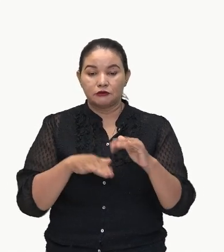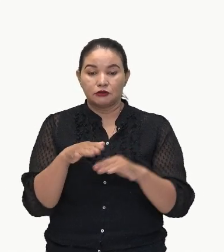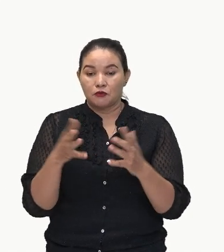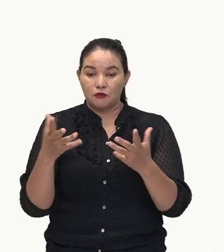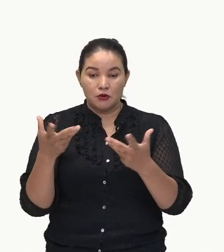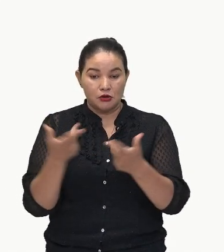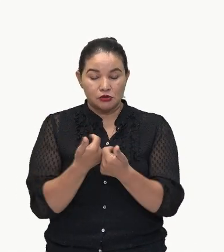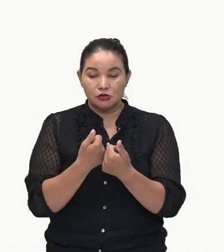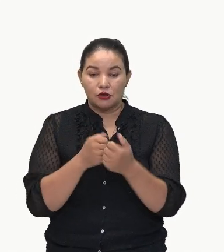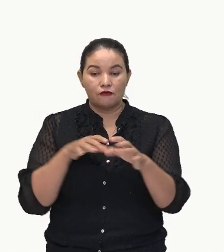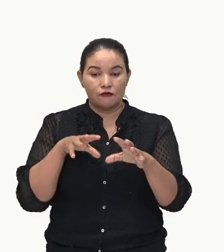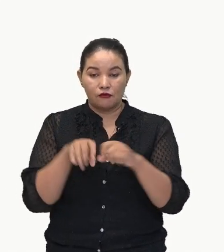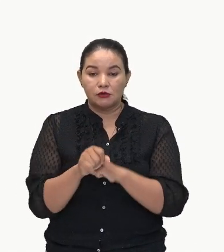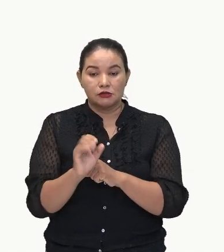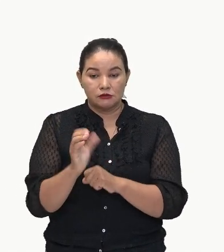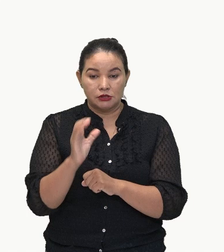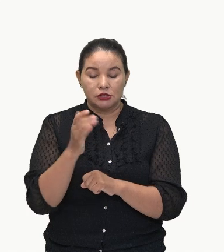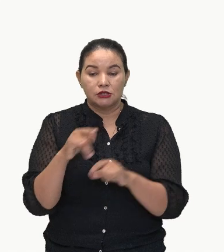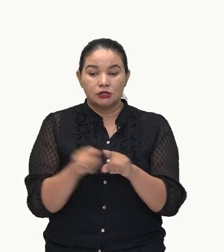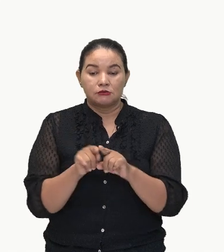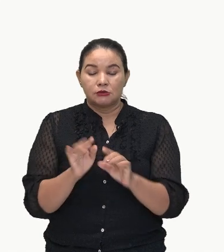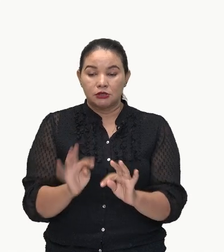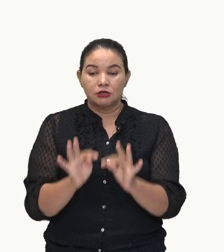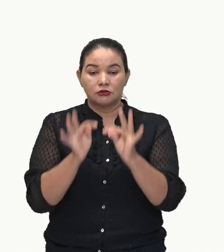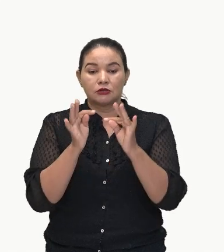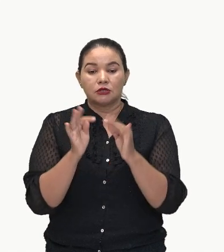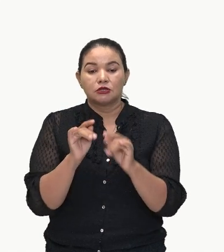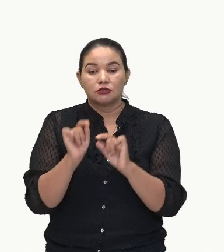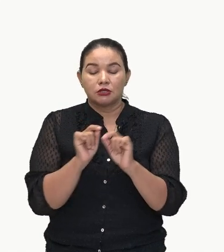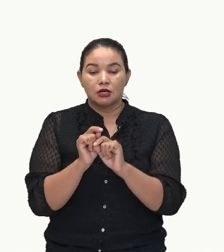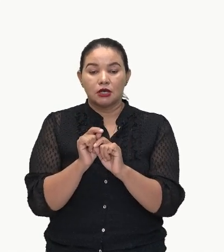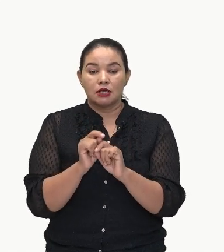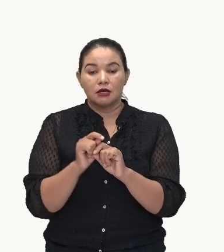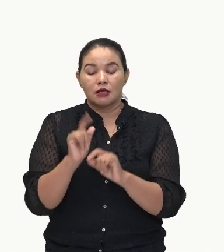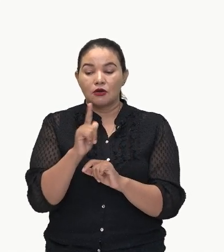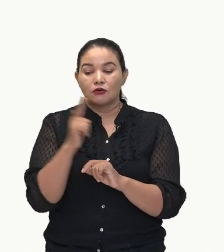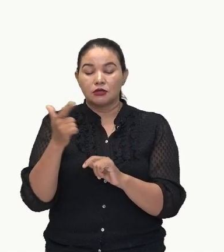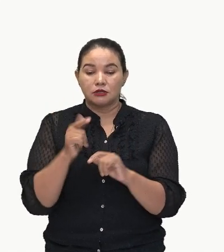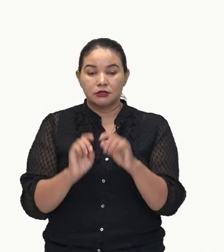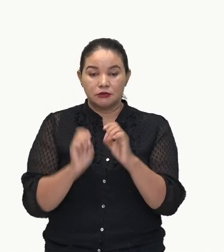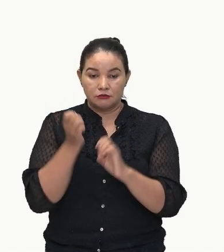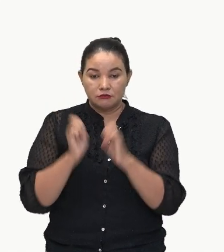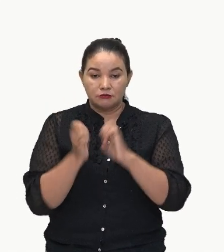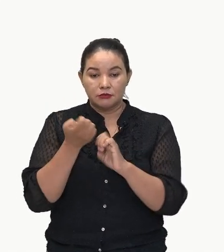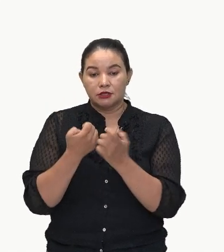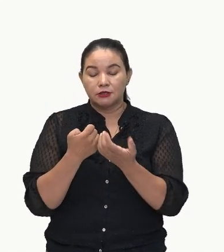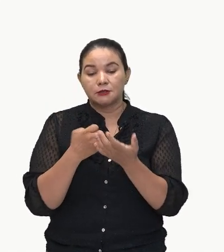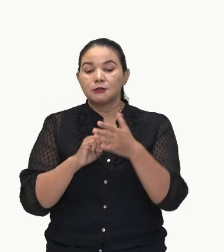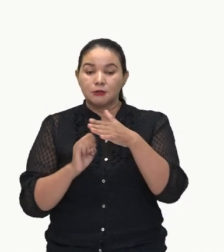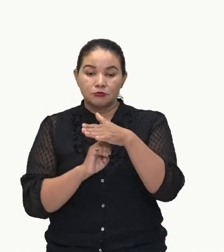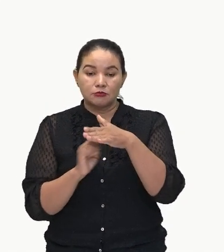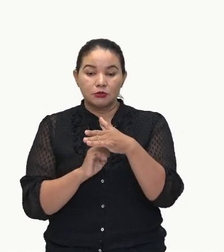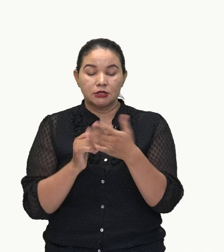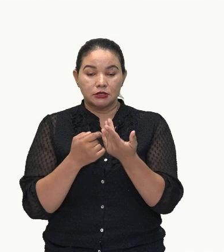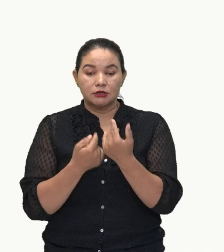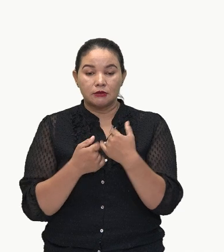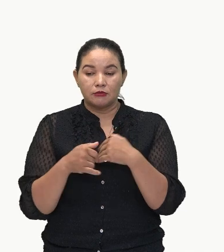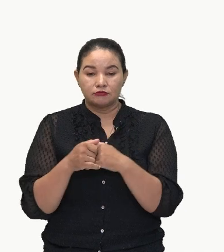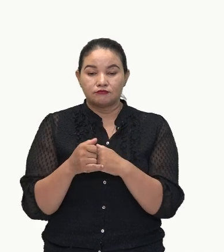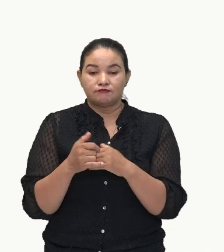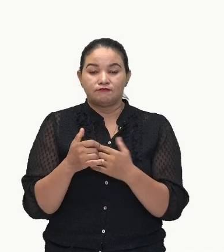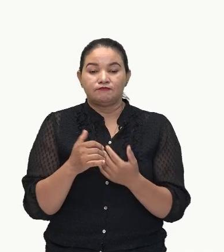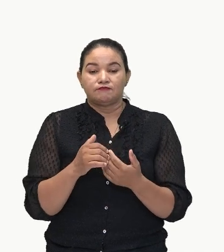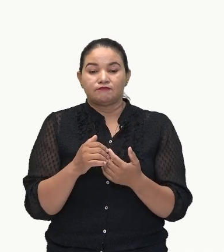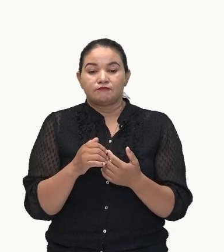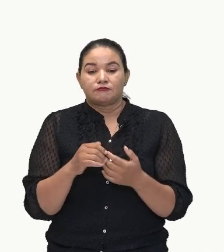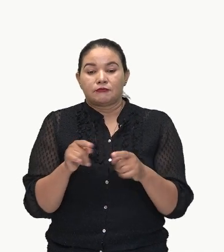qualidade de formação científica e tecnológica, atraindo empresas estrangeiras para o seu país. Se destaca na indústria da